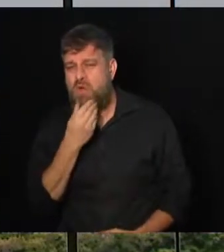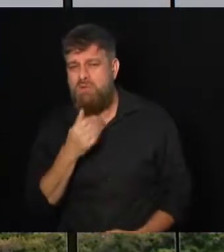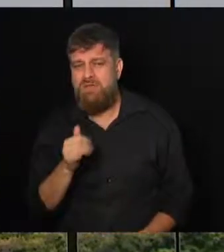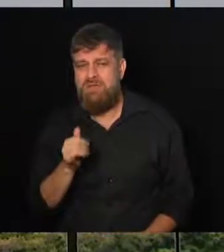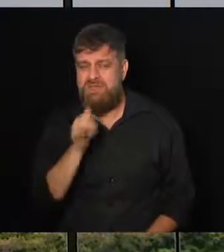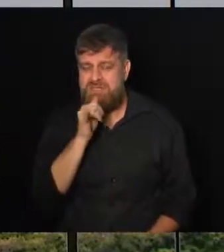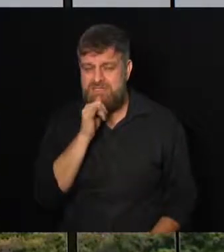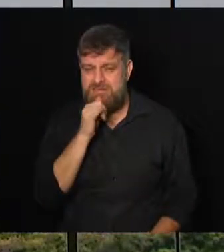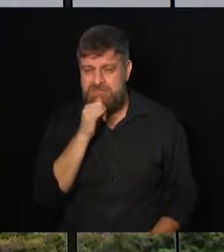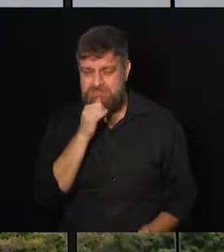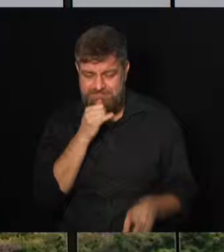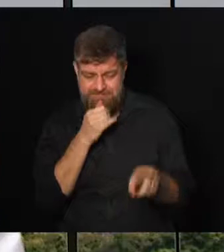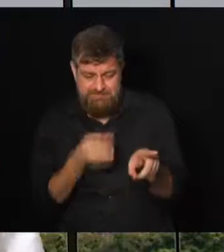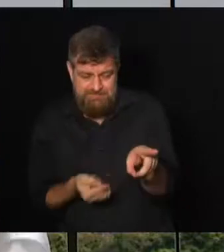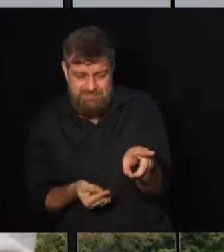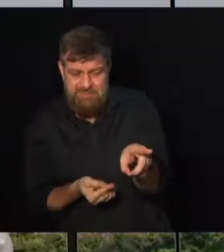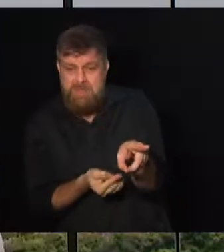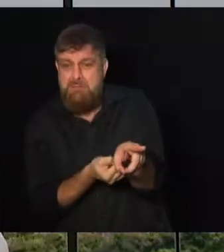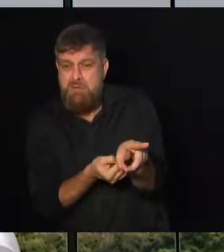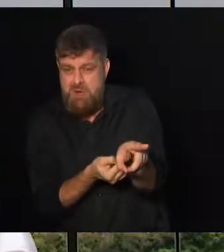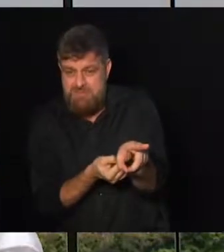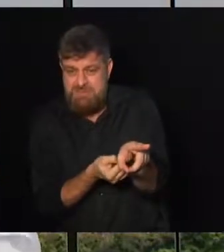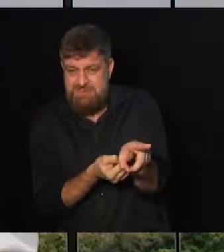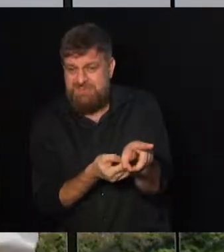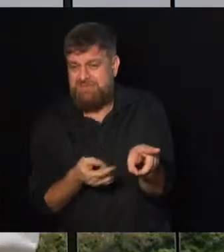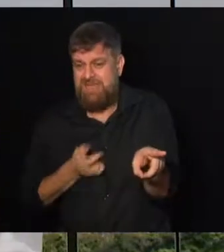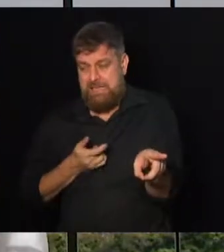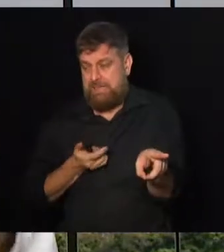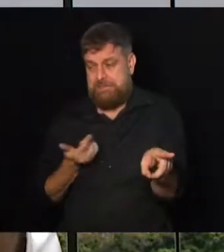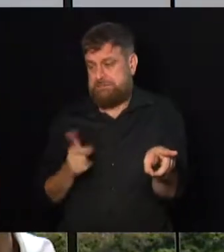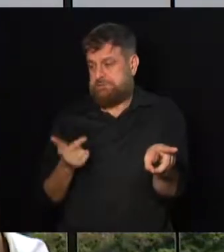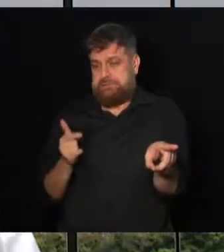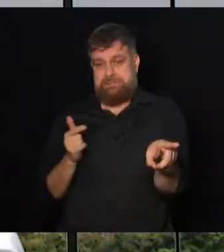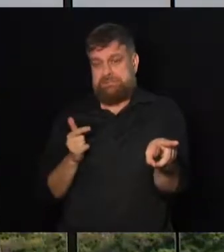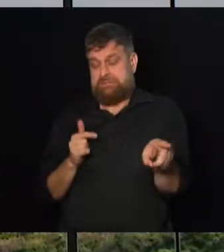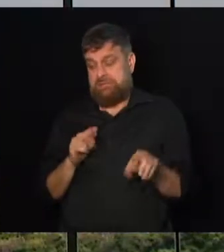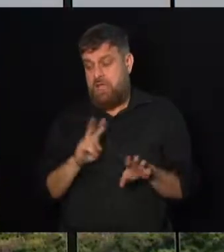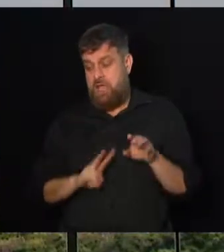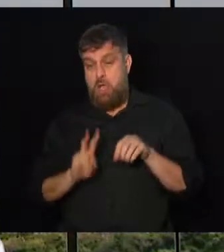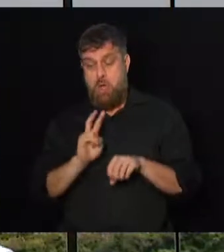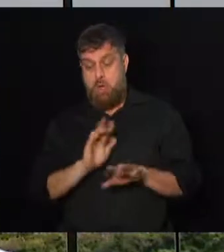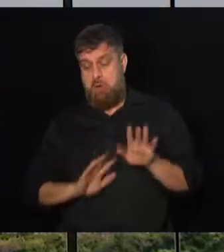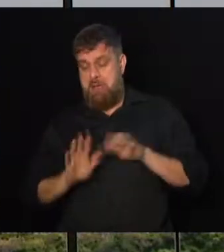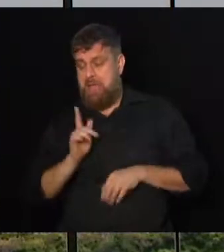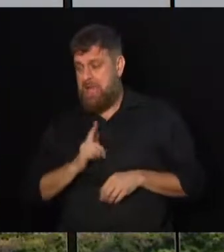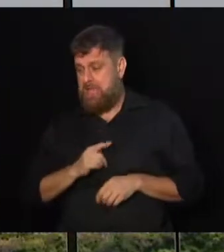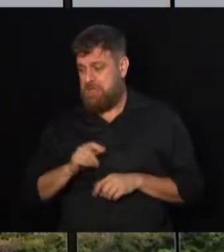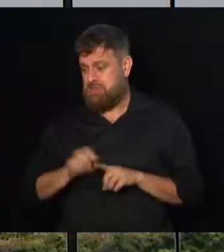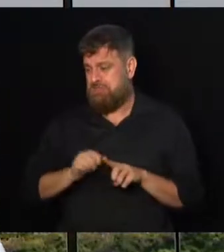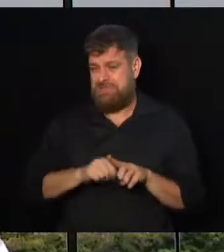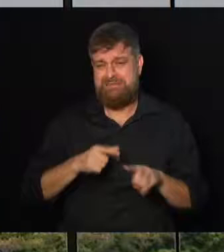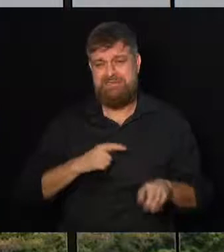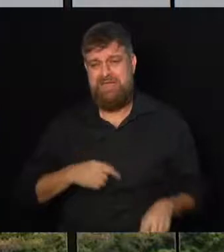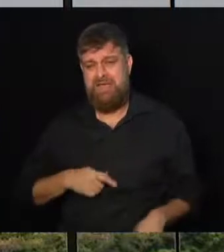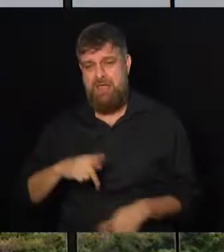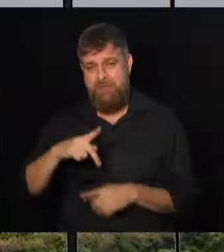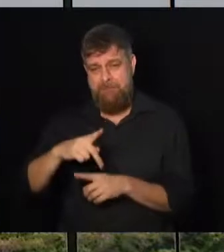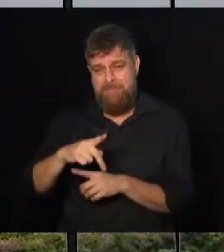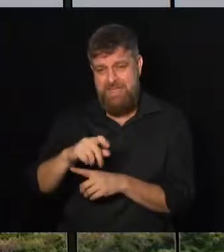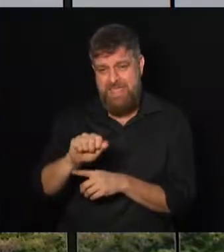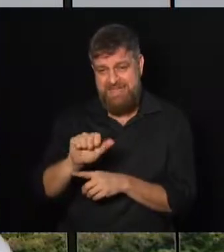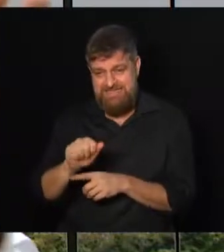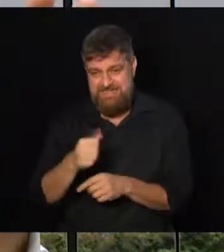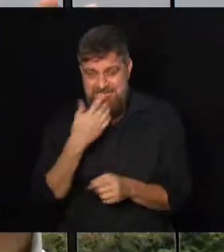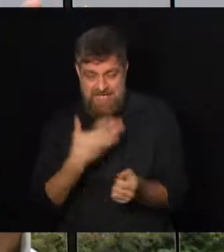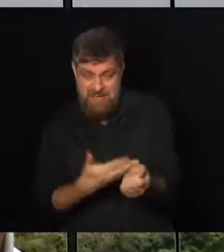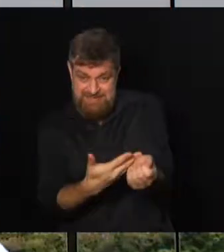problema da próstata, a campanha da próstata, o homem não tem aquele cuidado de fazer seu exame periódico, acha que só o PSA